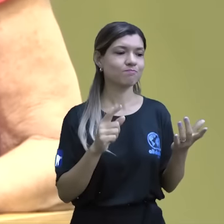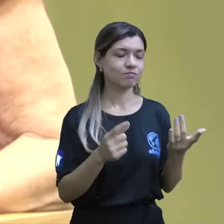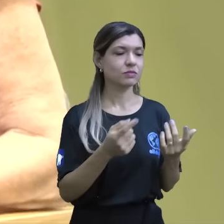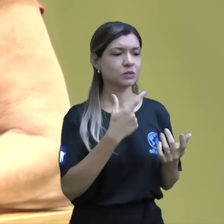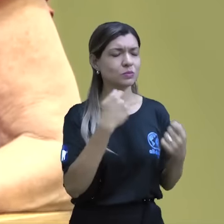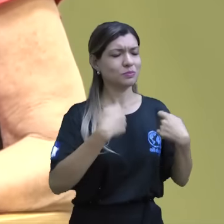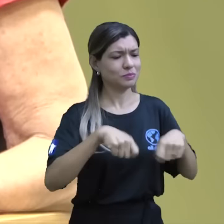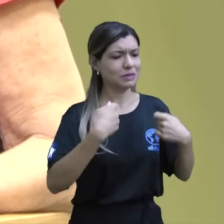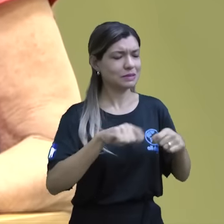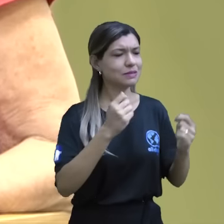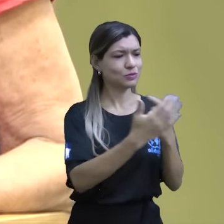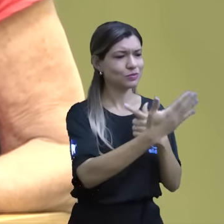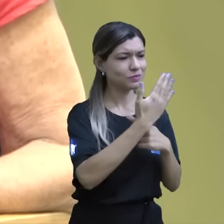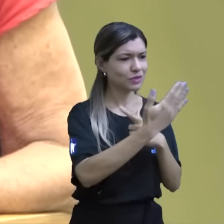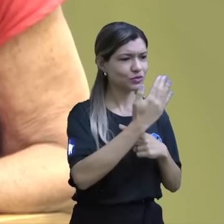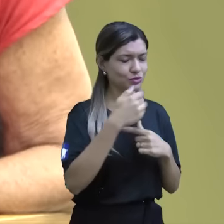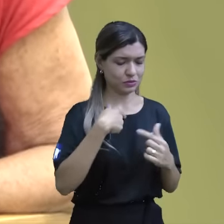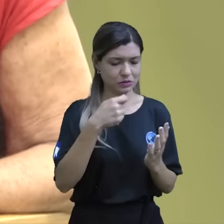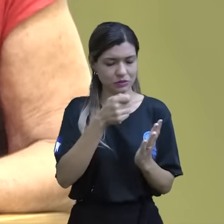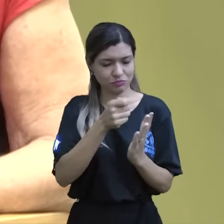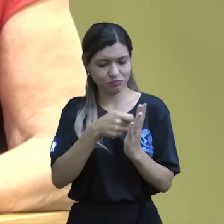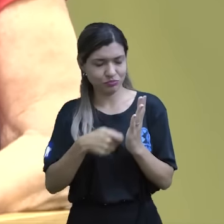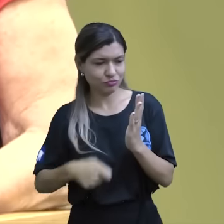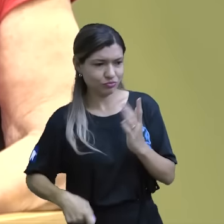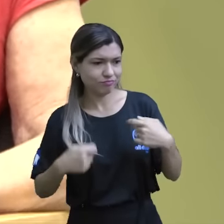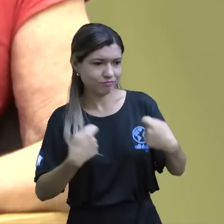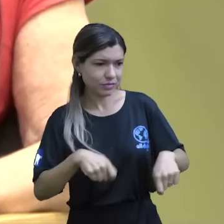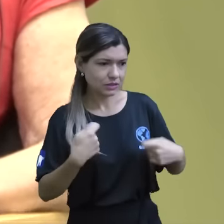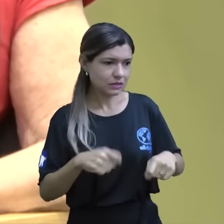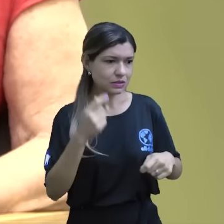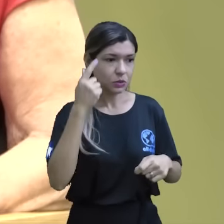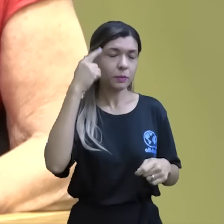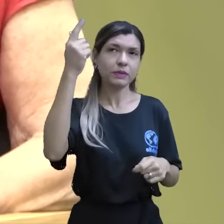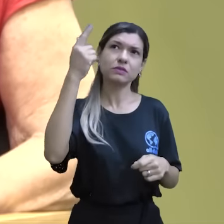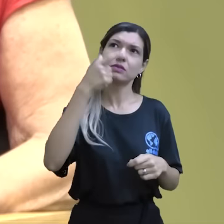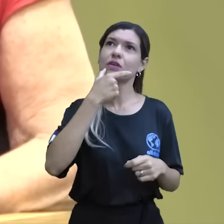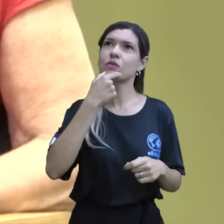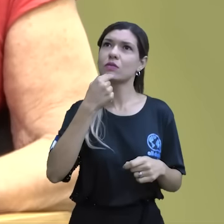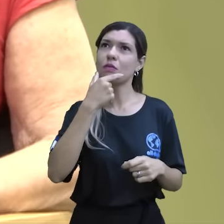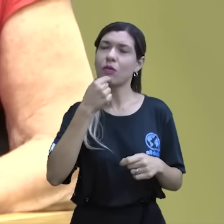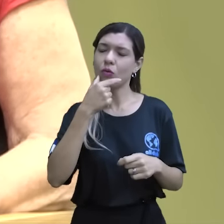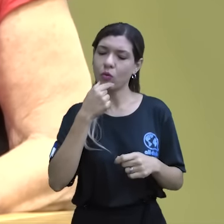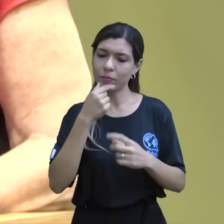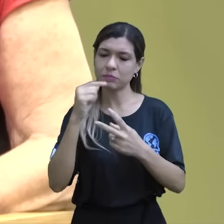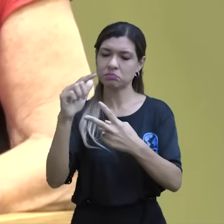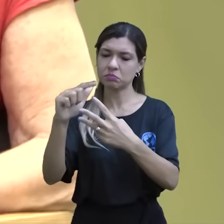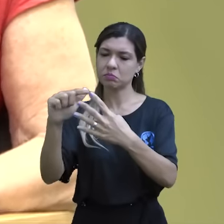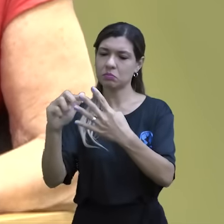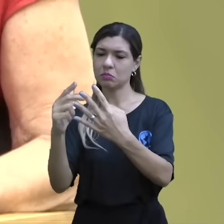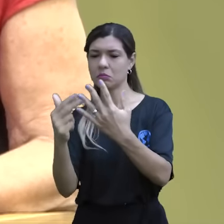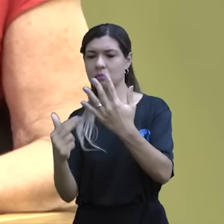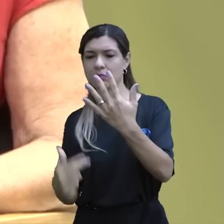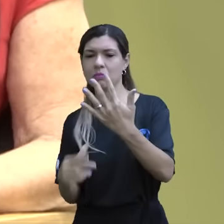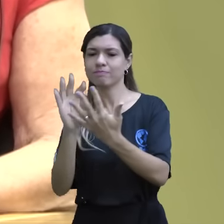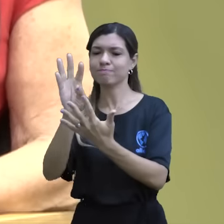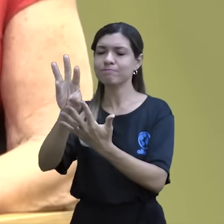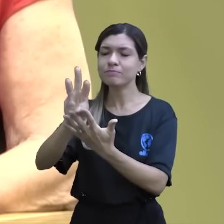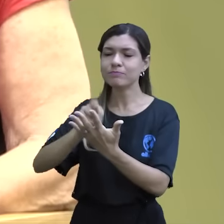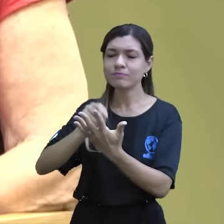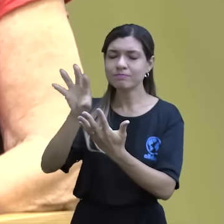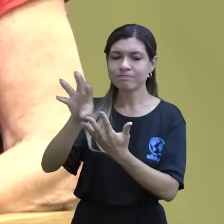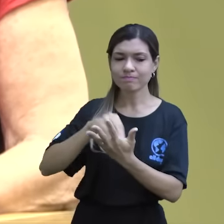na moda, com a perspectiva estruturalista de trabalhar Otran Dourado e outros. E falei, mas no final